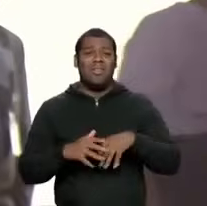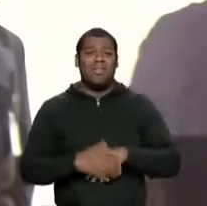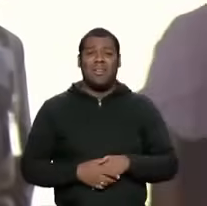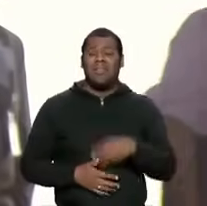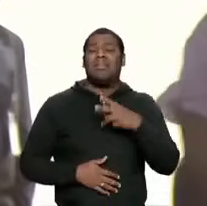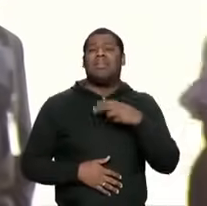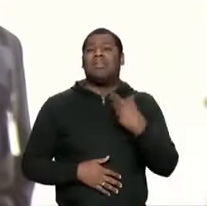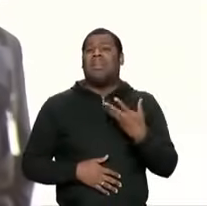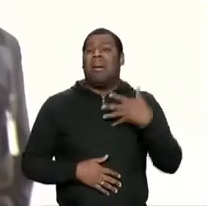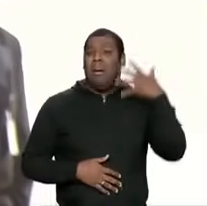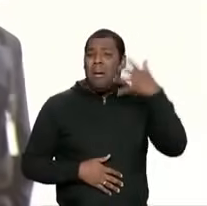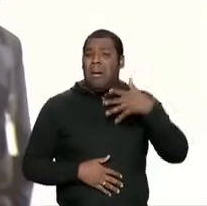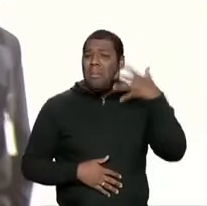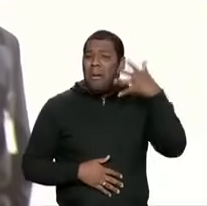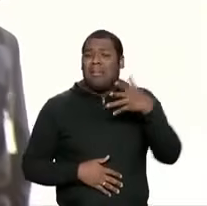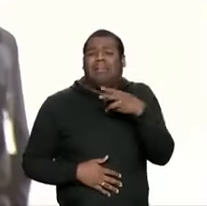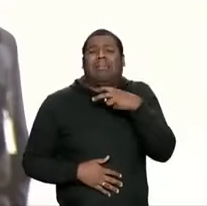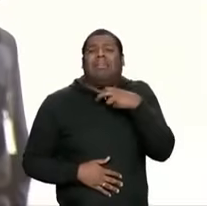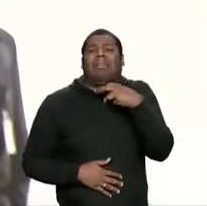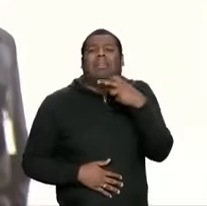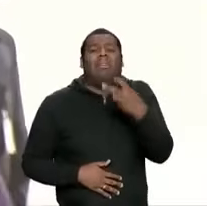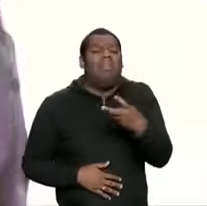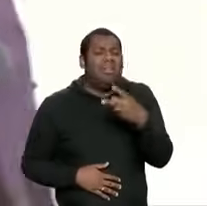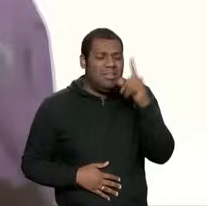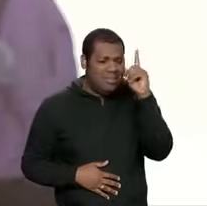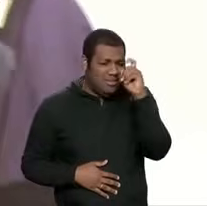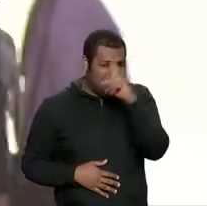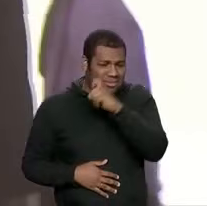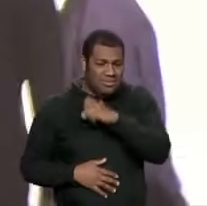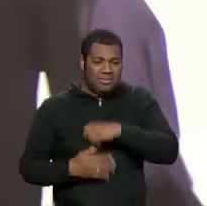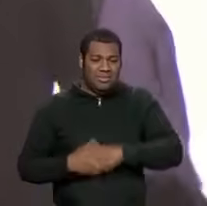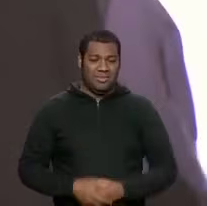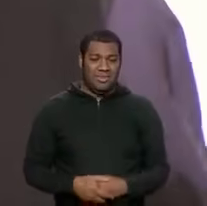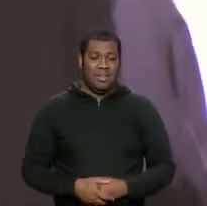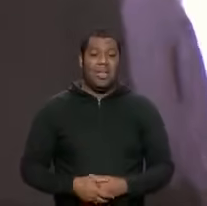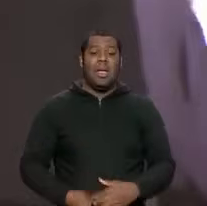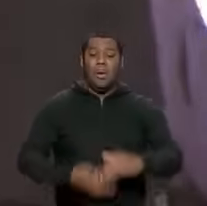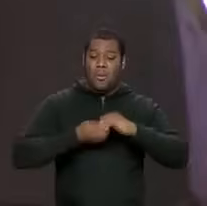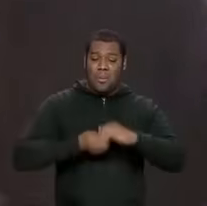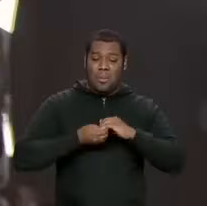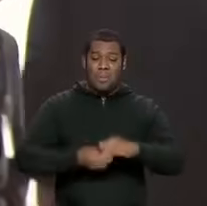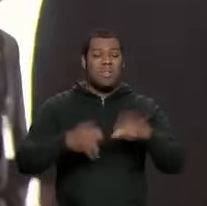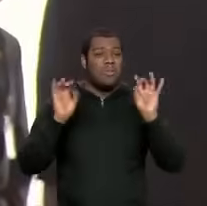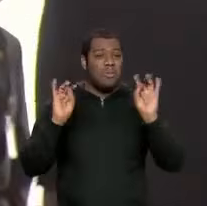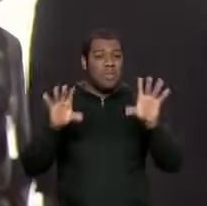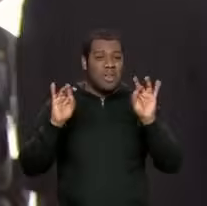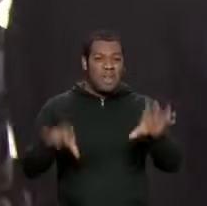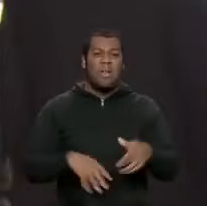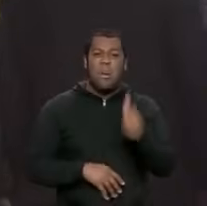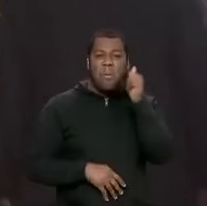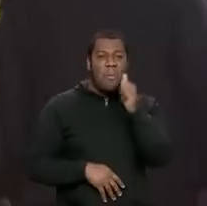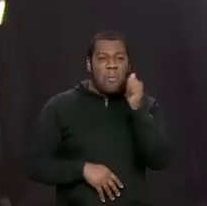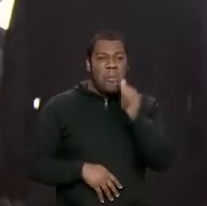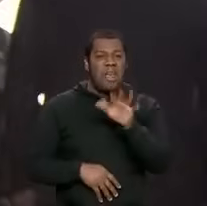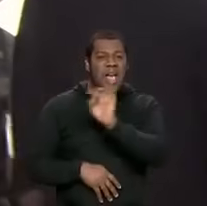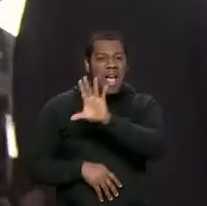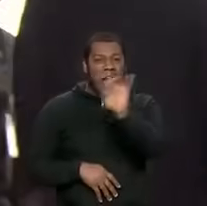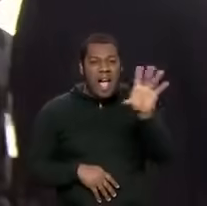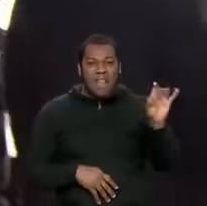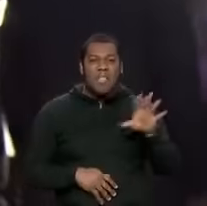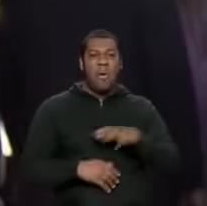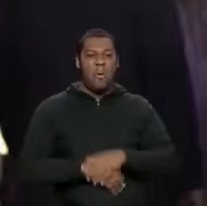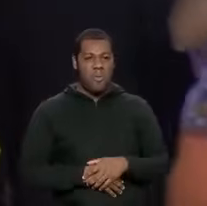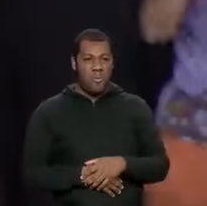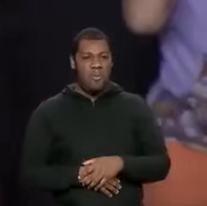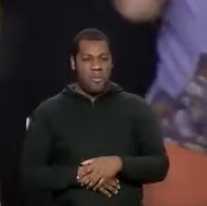iniciar minha fala fazendo uma saudação muito especial a cada uma dessas Margaridas que vieram dos